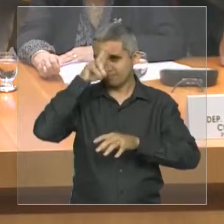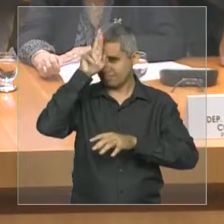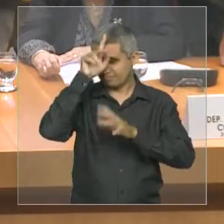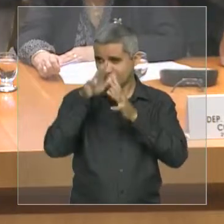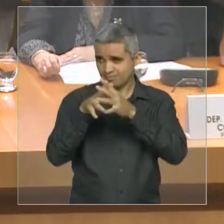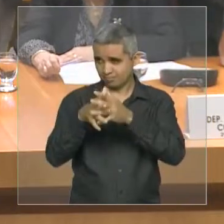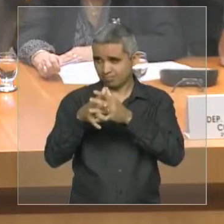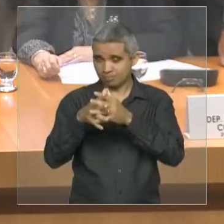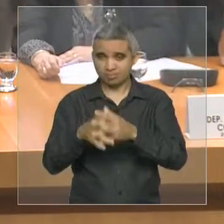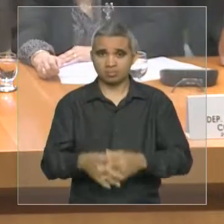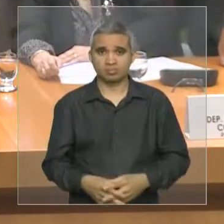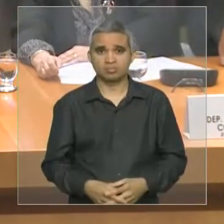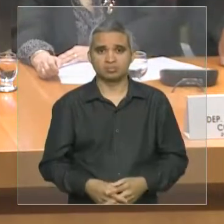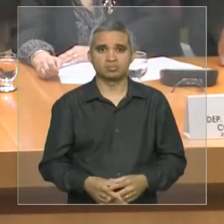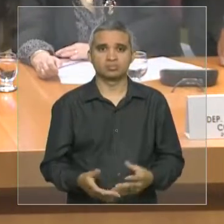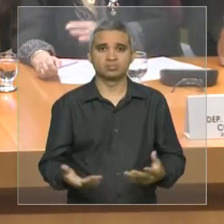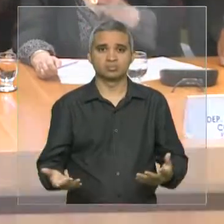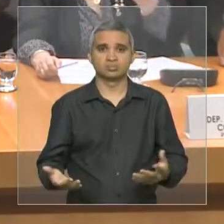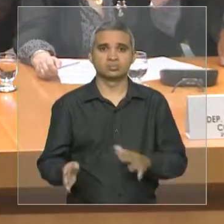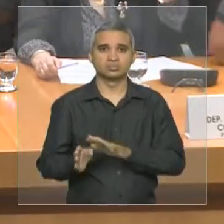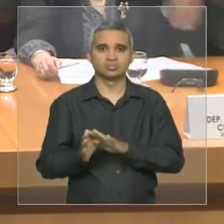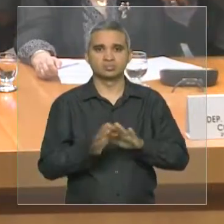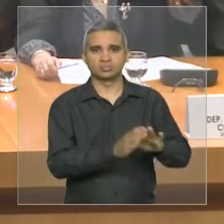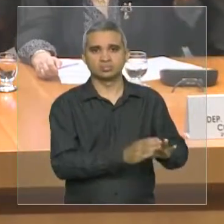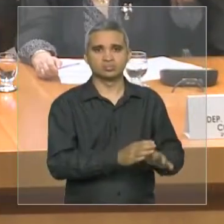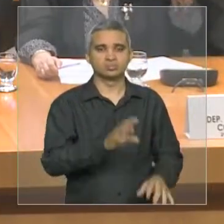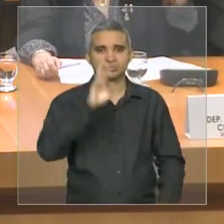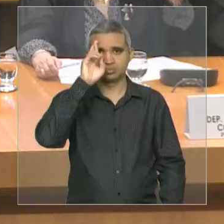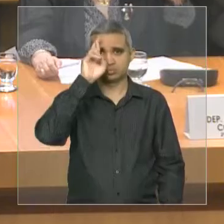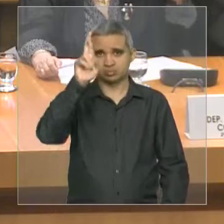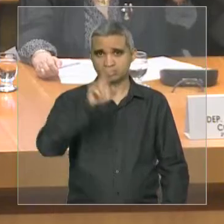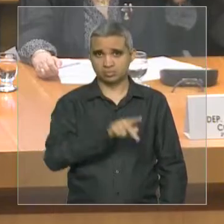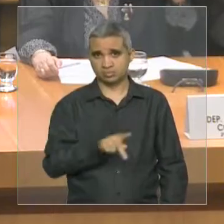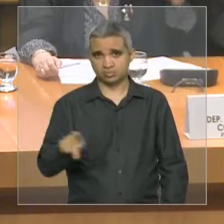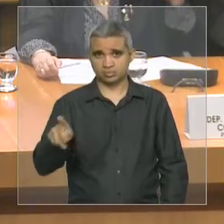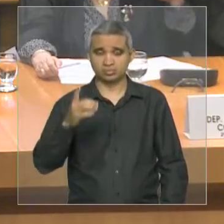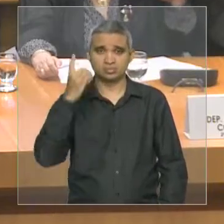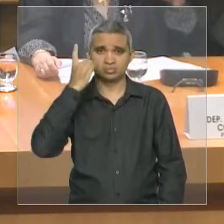Senhor presidente, deputados, galeria, imprensa,